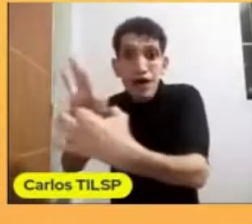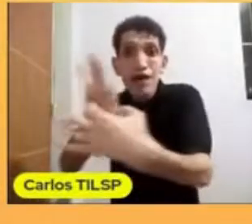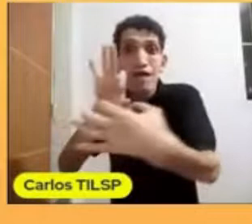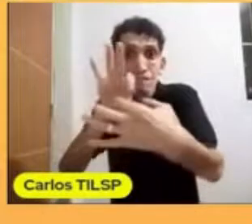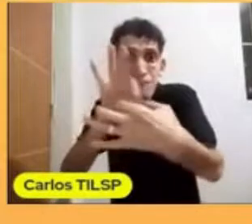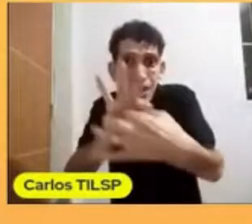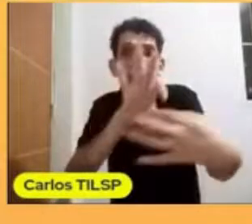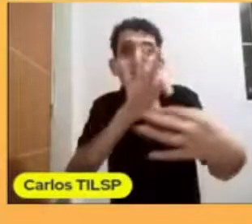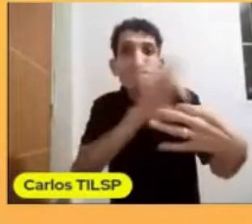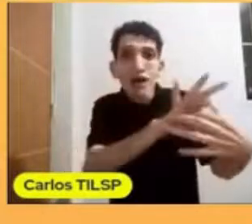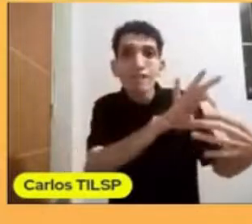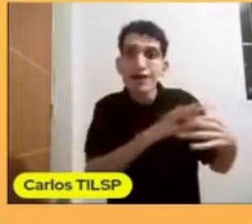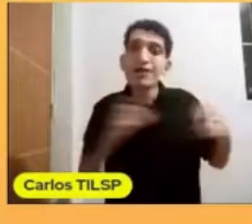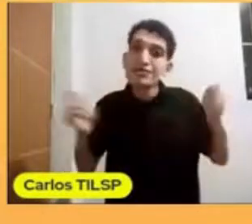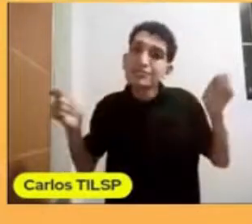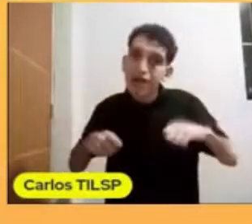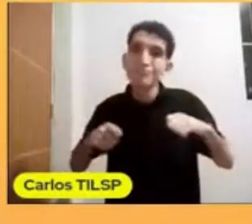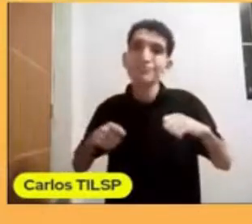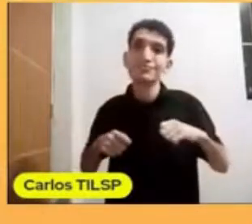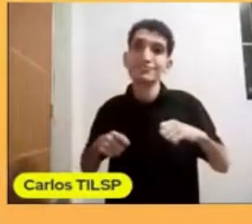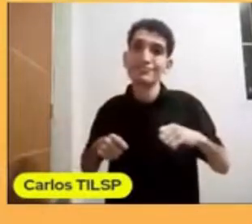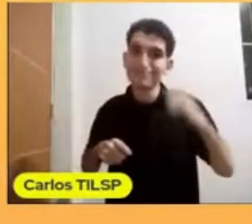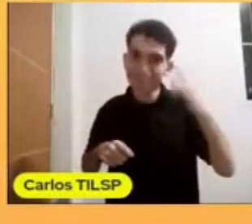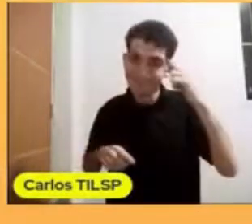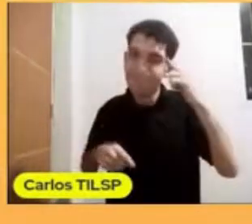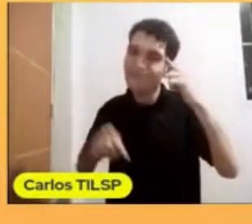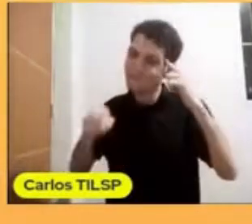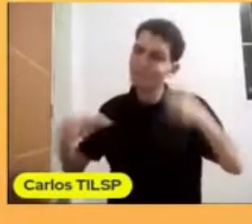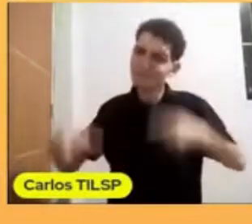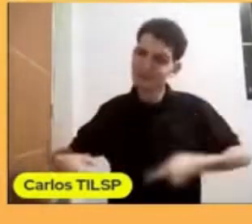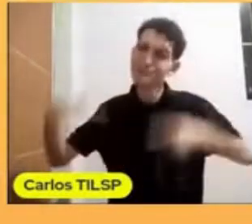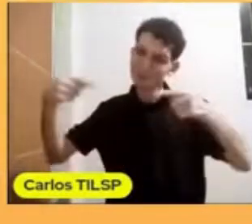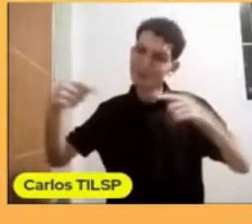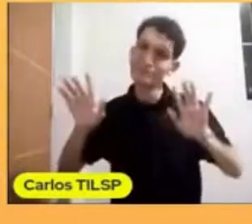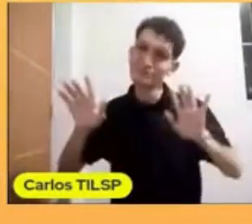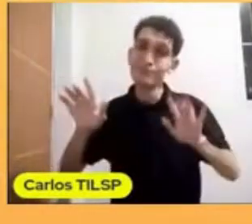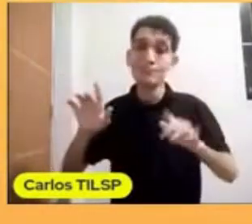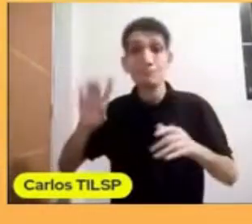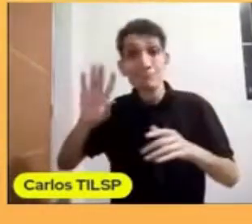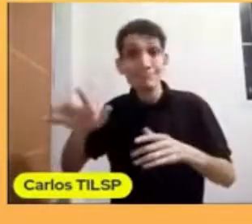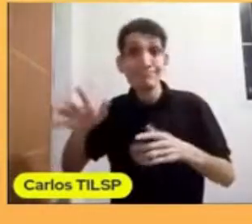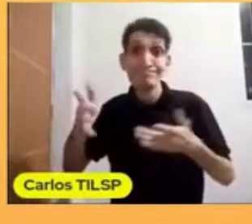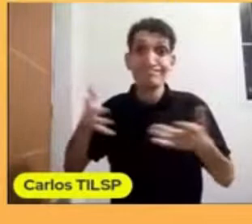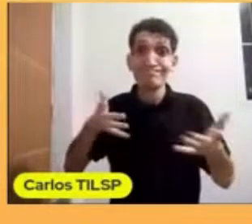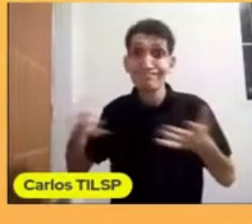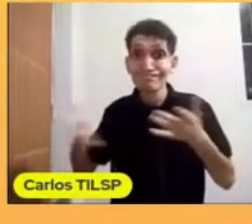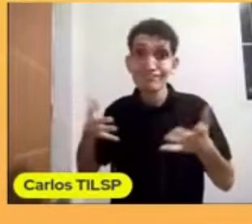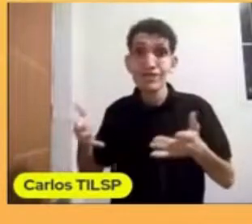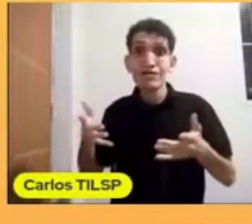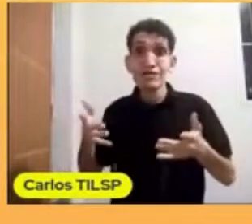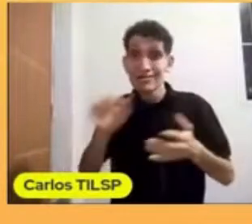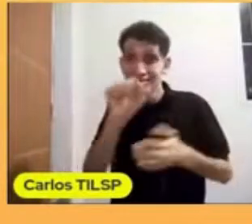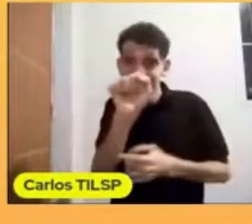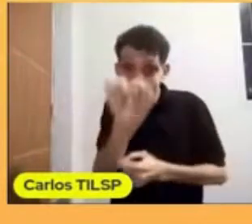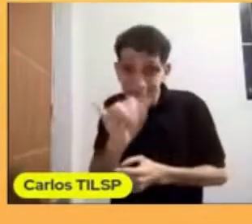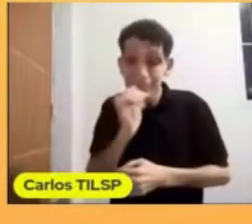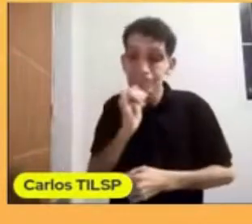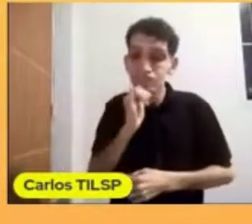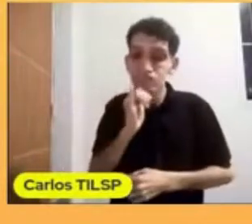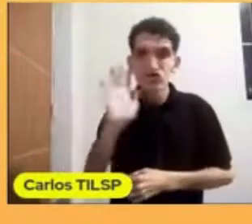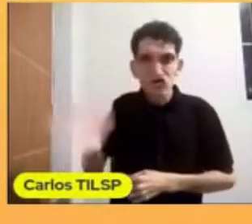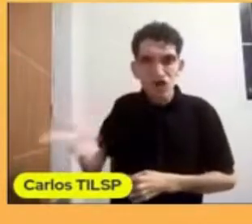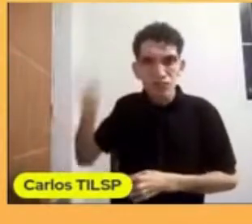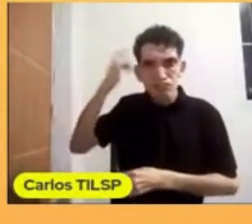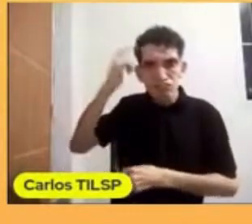conexão, tá certo? E é um desafio, né? E aí tem essa questão. Se a gente constrói esse